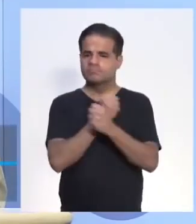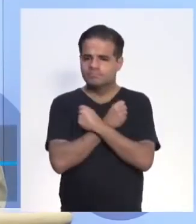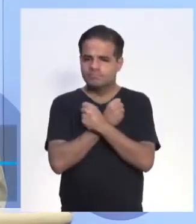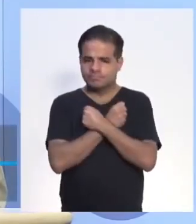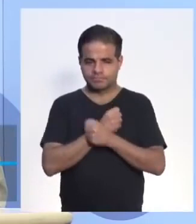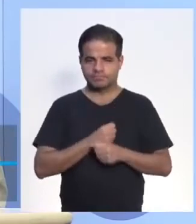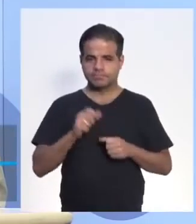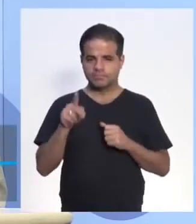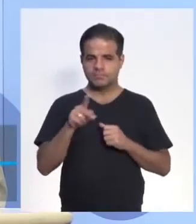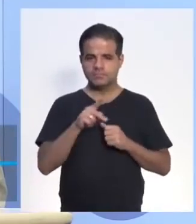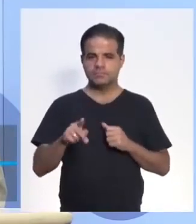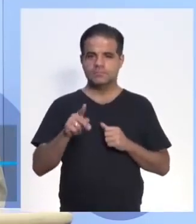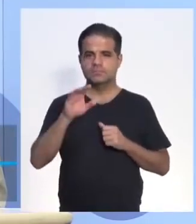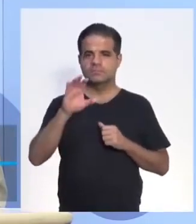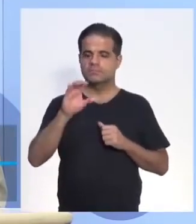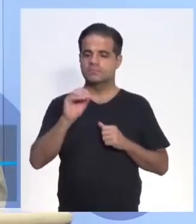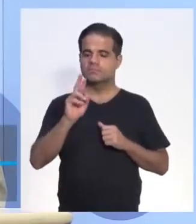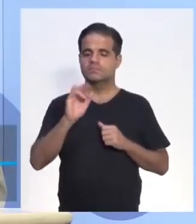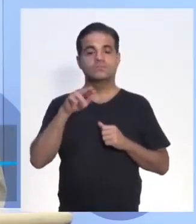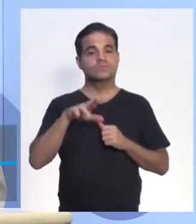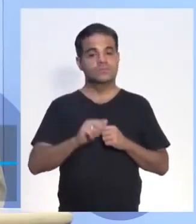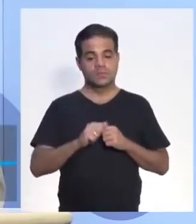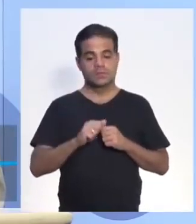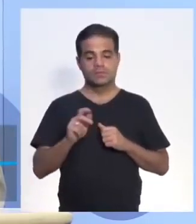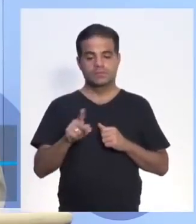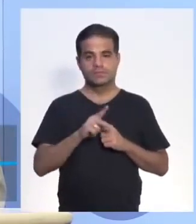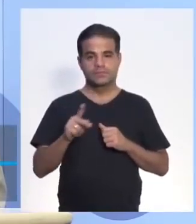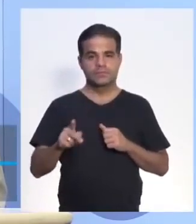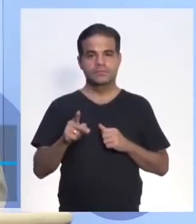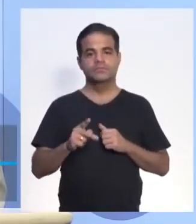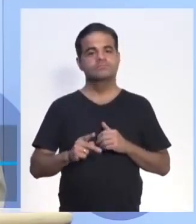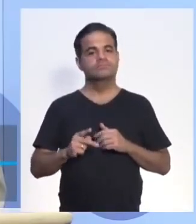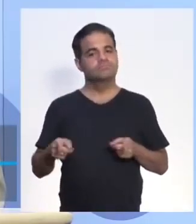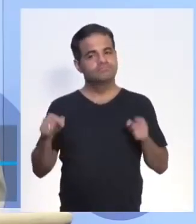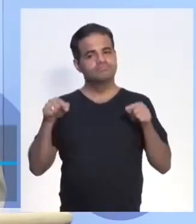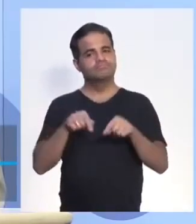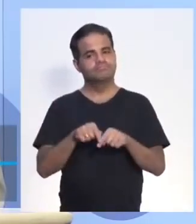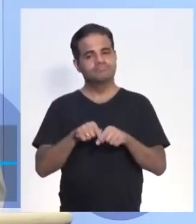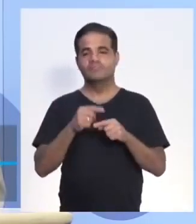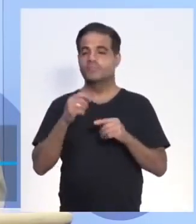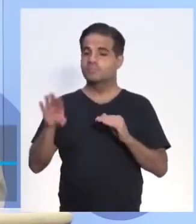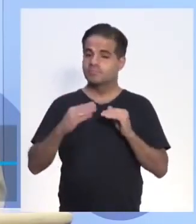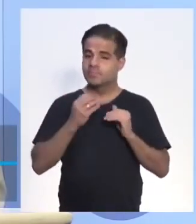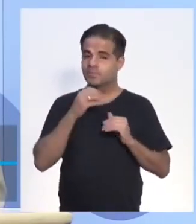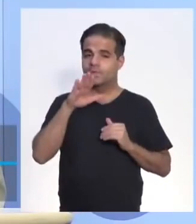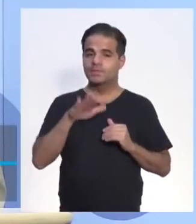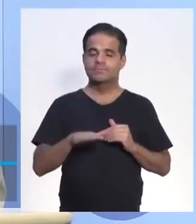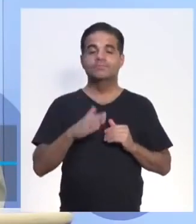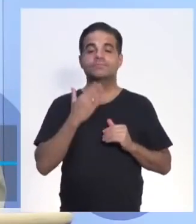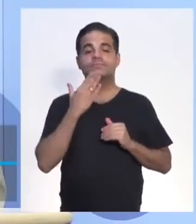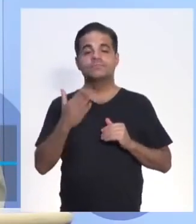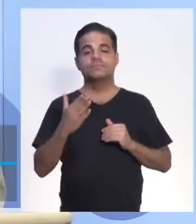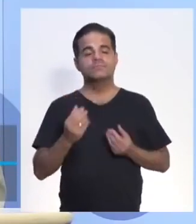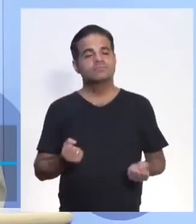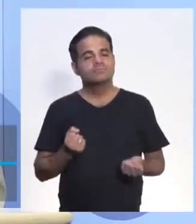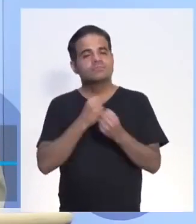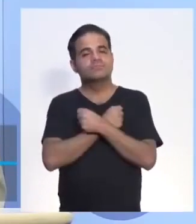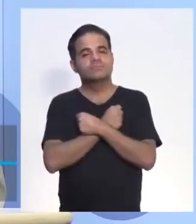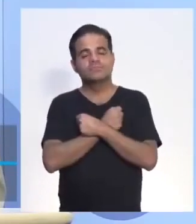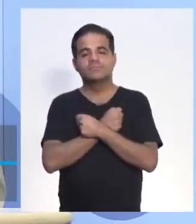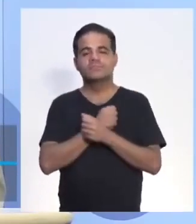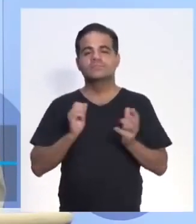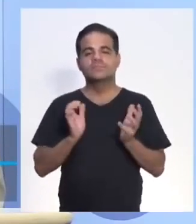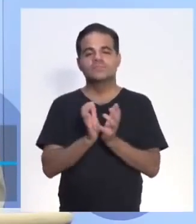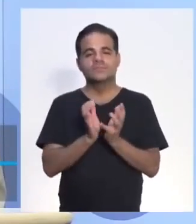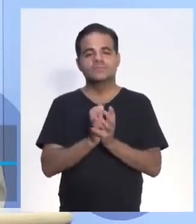a professora Corina. Professora Corina, nossa parceira, nos manda uma boa tarde e nos pede para dar um abraço aí para a galera